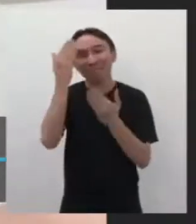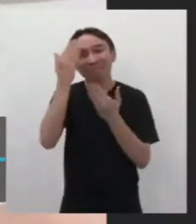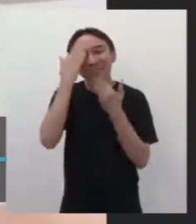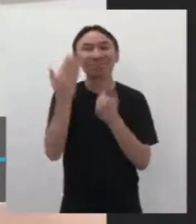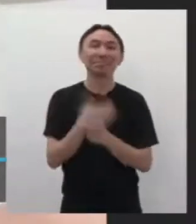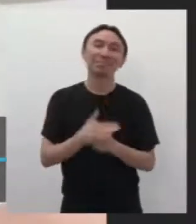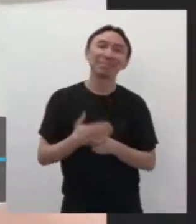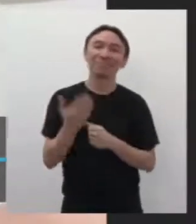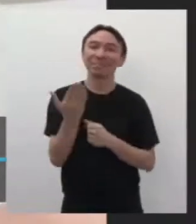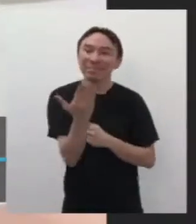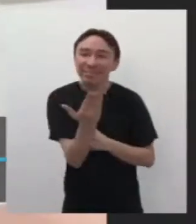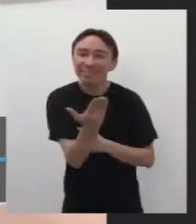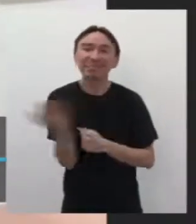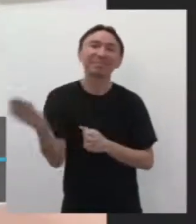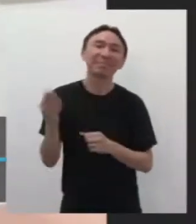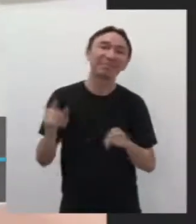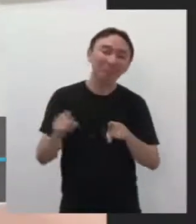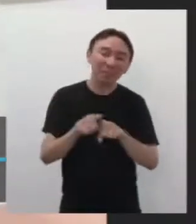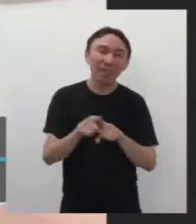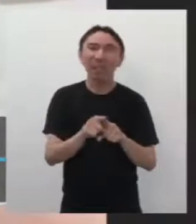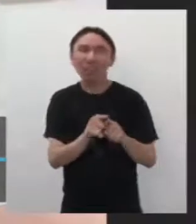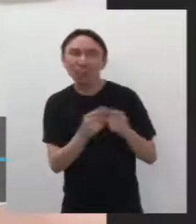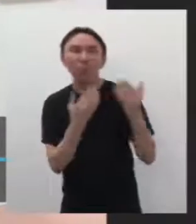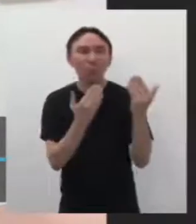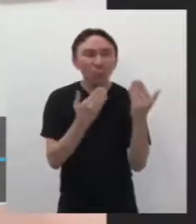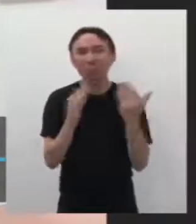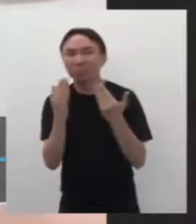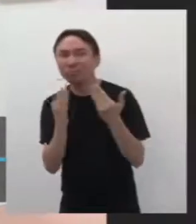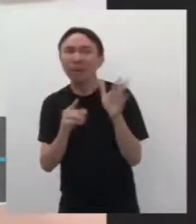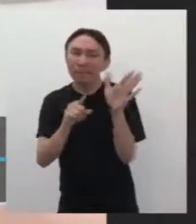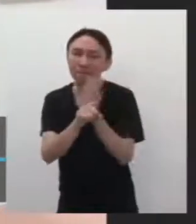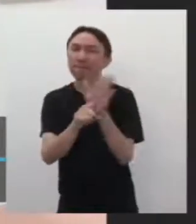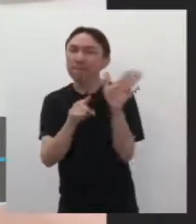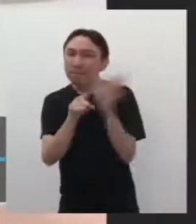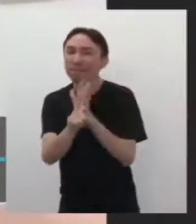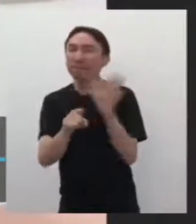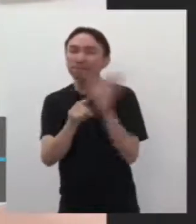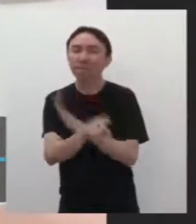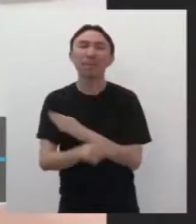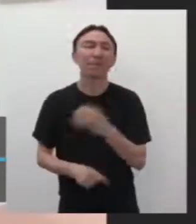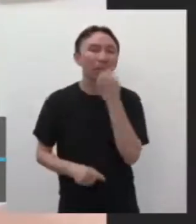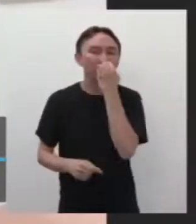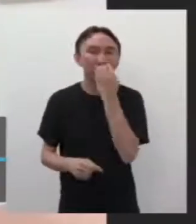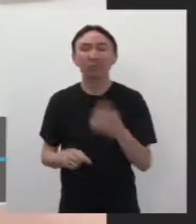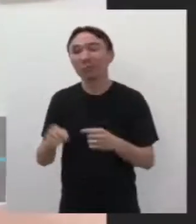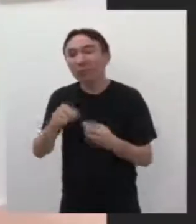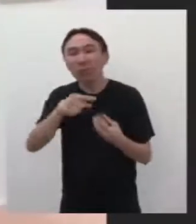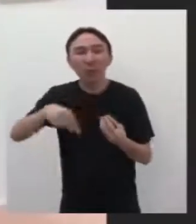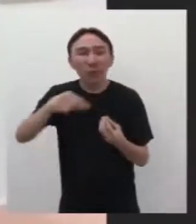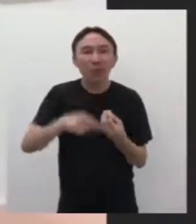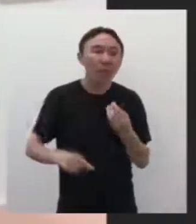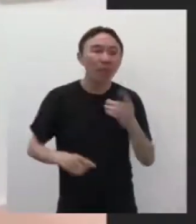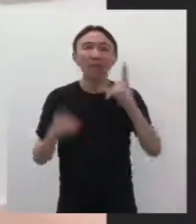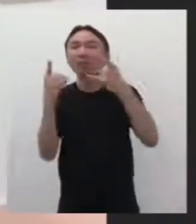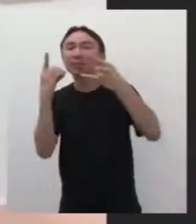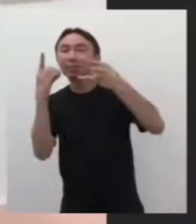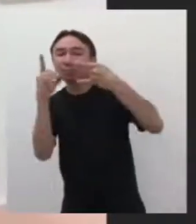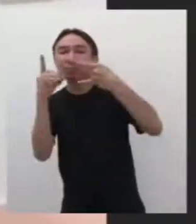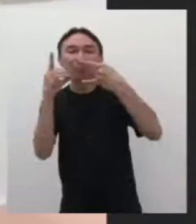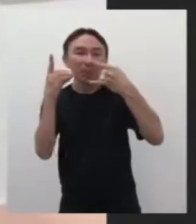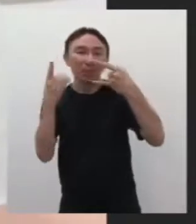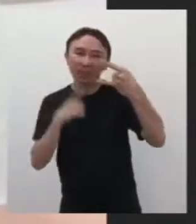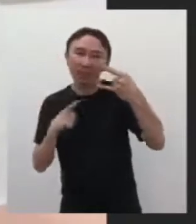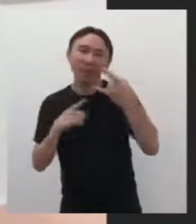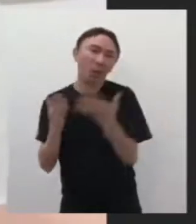dúvidas dos colegas para tentar entrar no Descomplica, alguns elogios ao